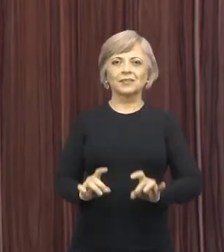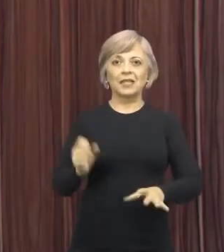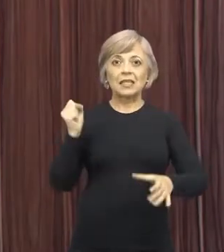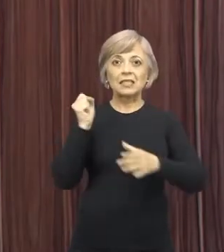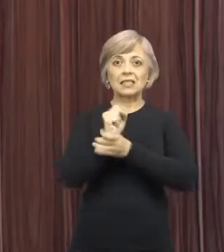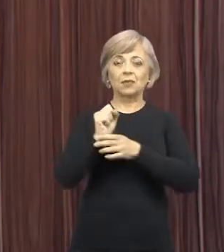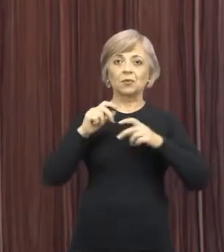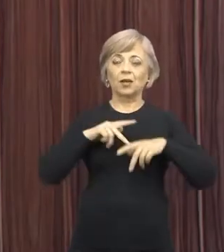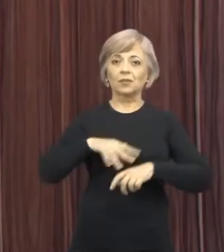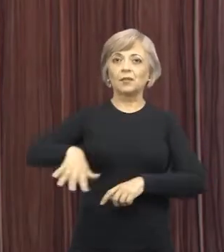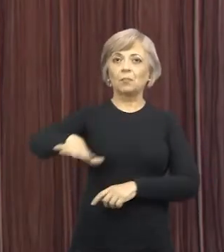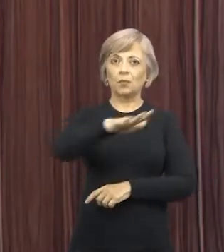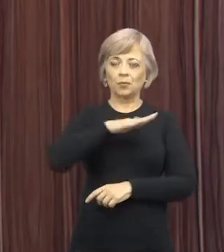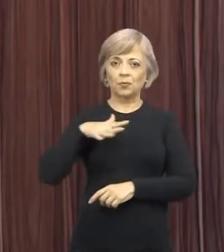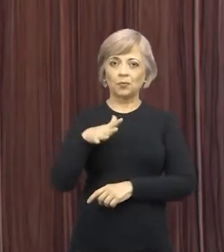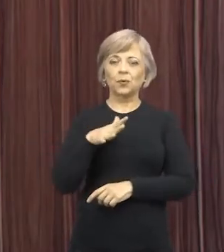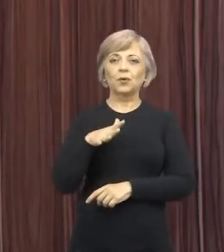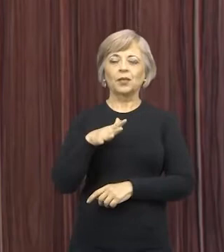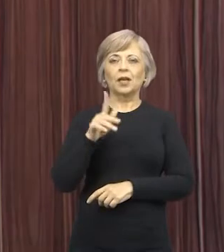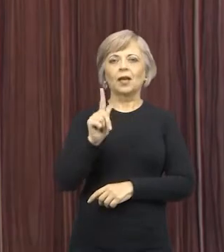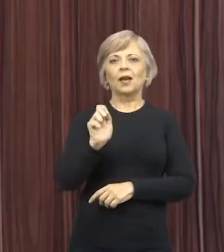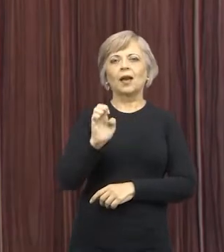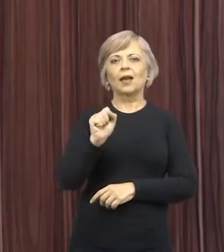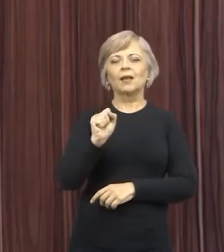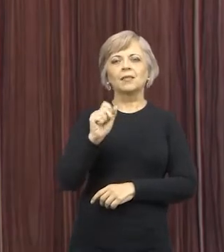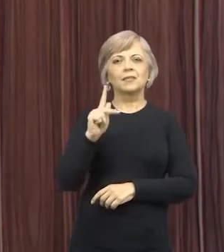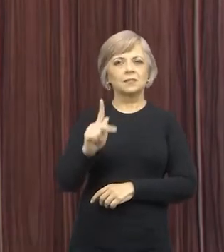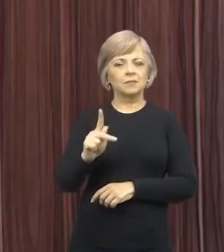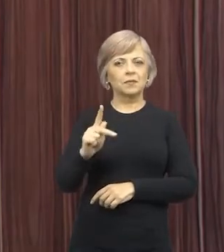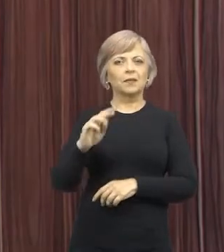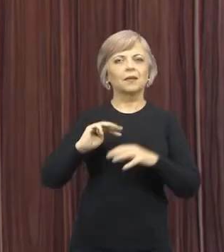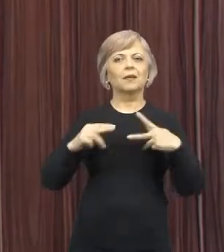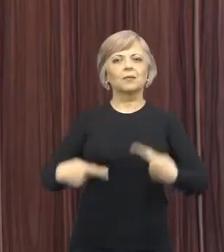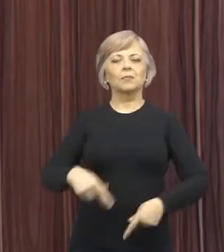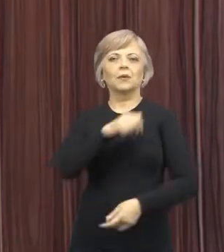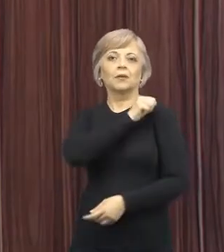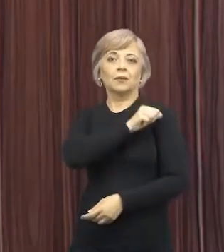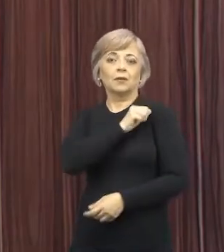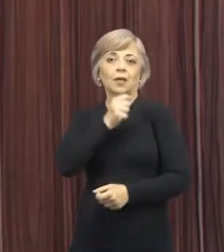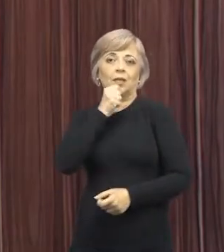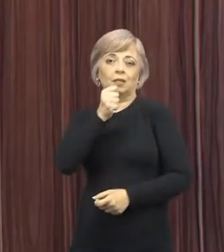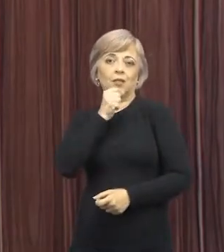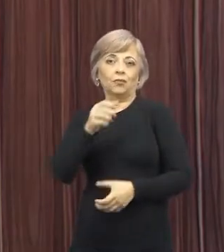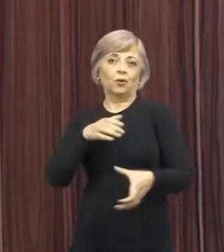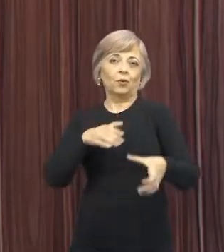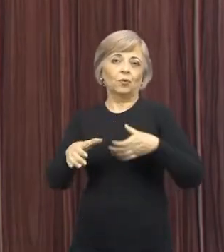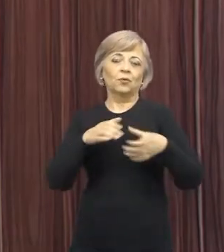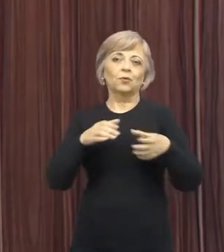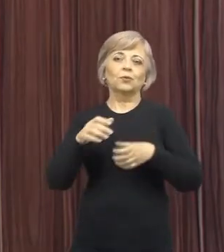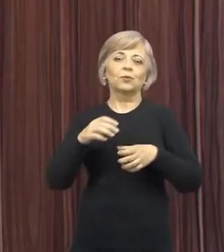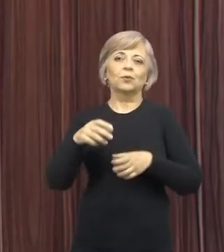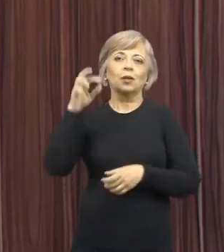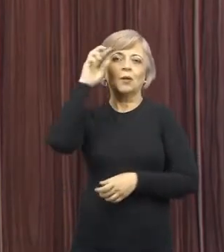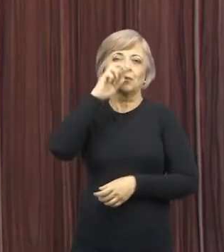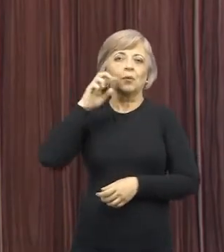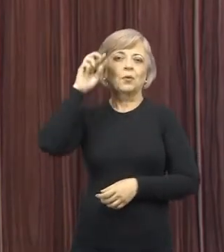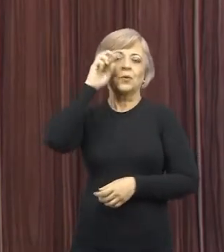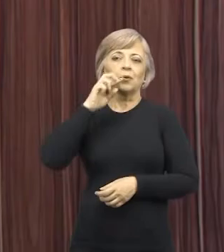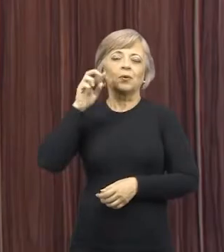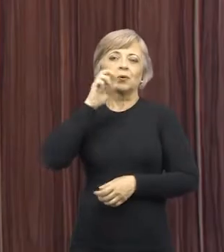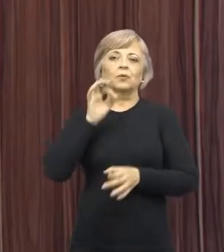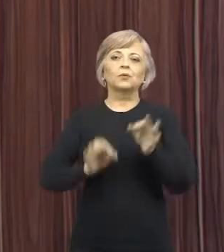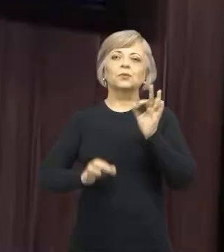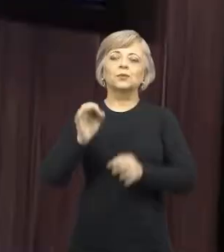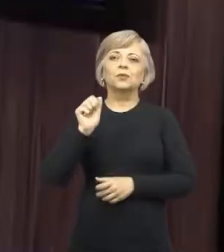Segurança Pública, o GAESP, do MPRJ. A nossa entrevistada é a coordenadora do grupo, a promotora de Justiça, Andréa